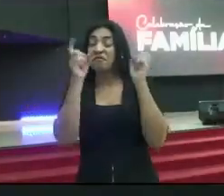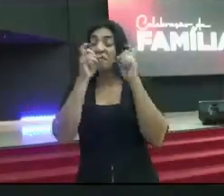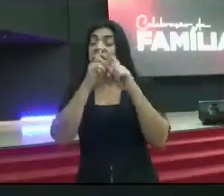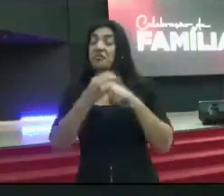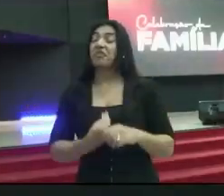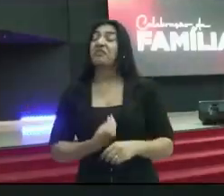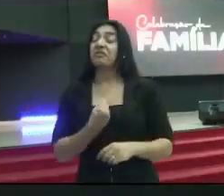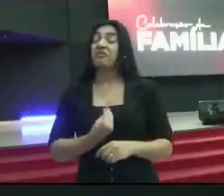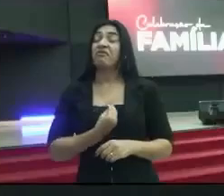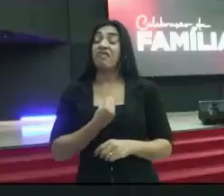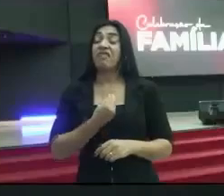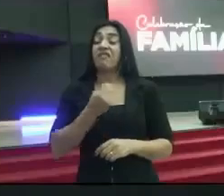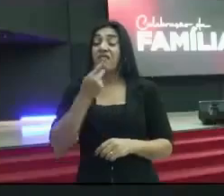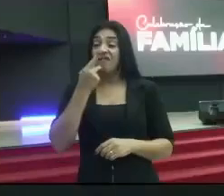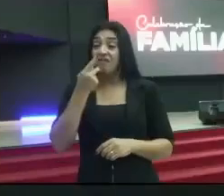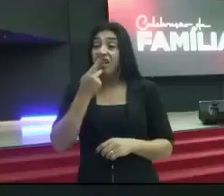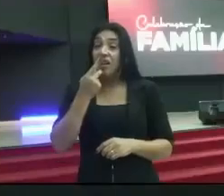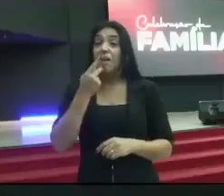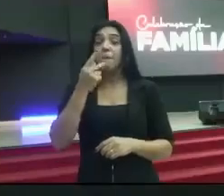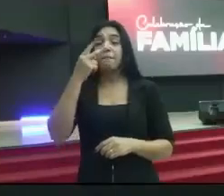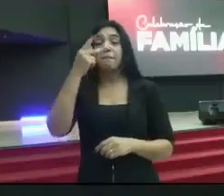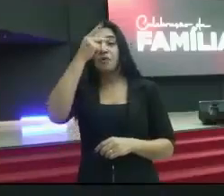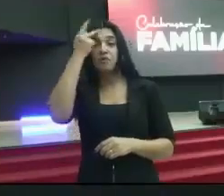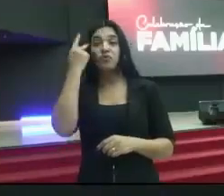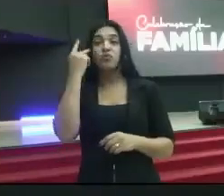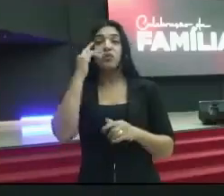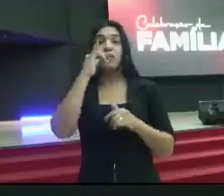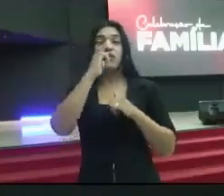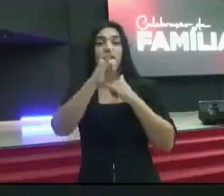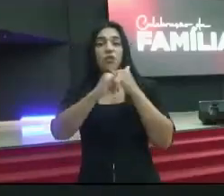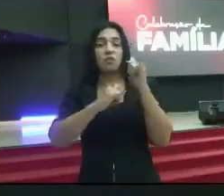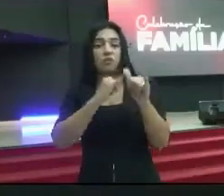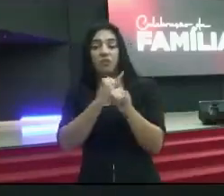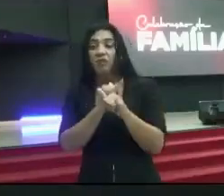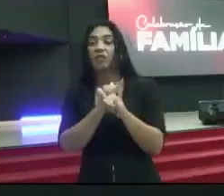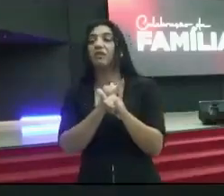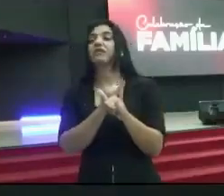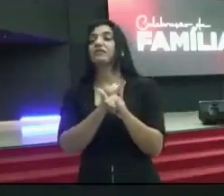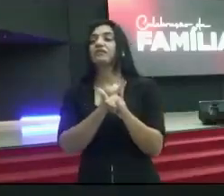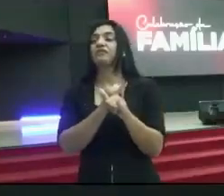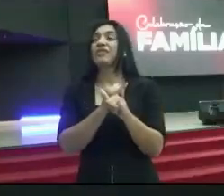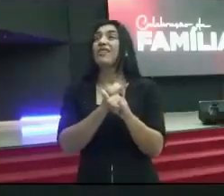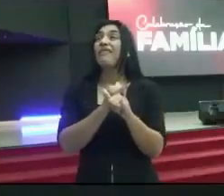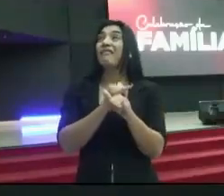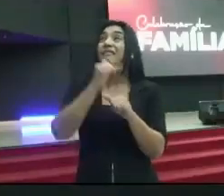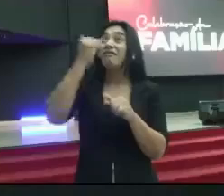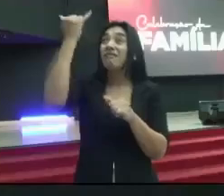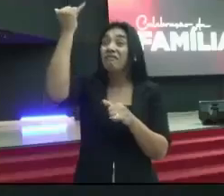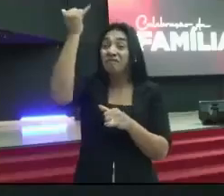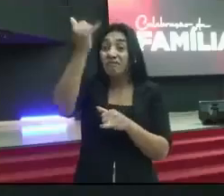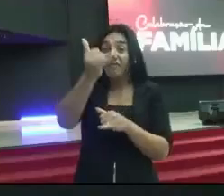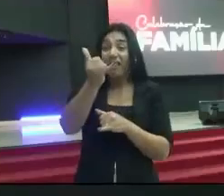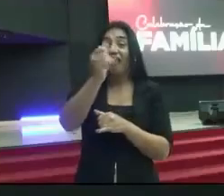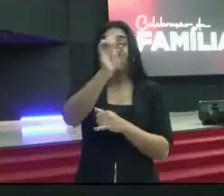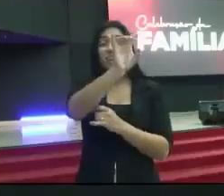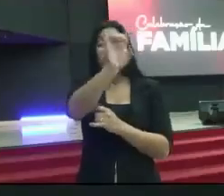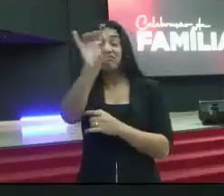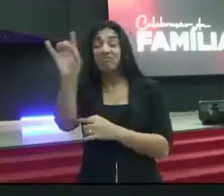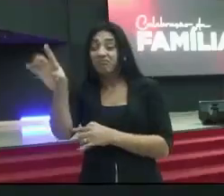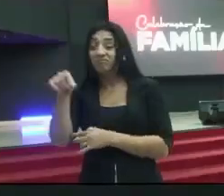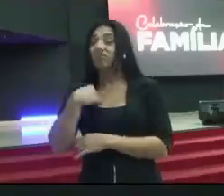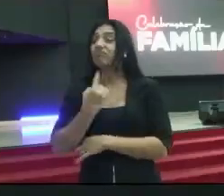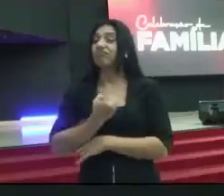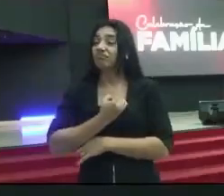esta pessoa que está conectada no YouTube, na internet. Fale com cada um de